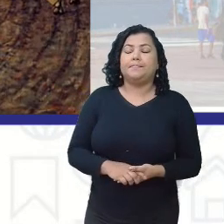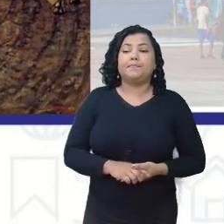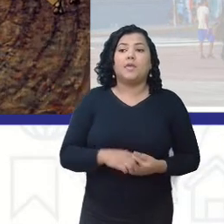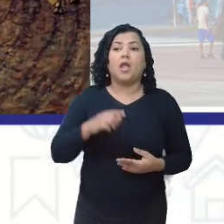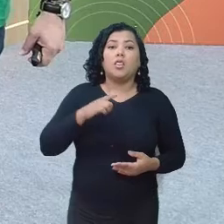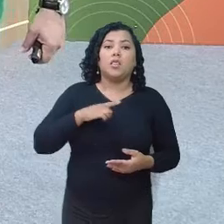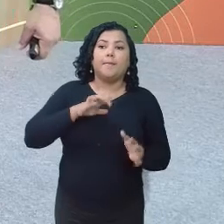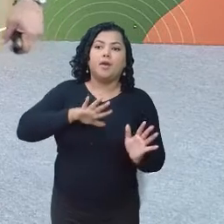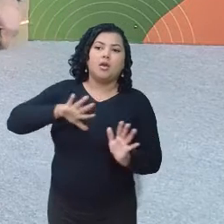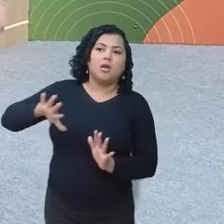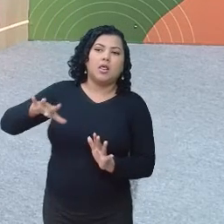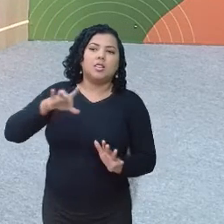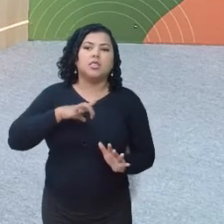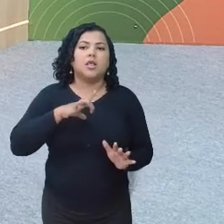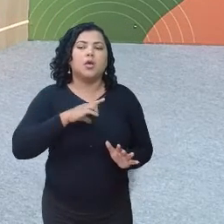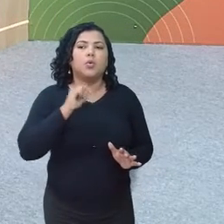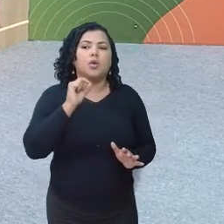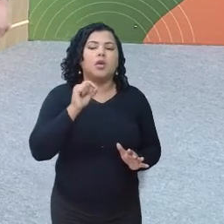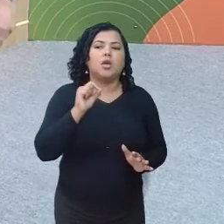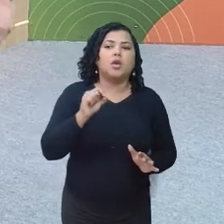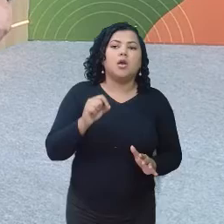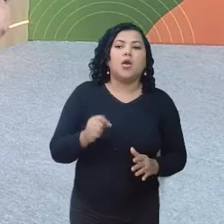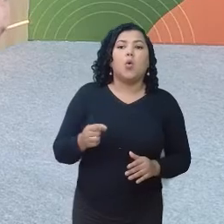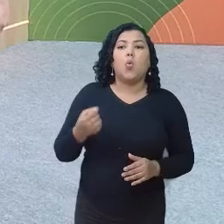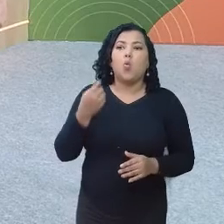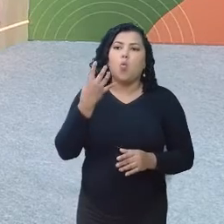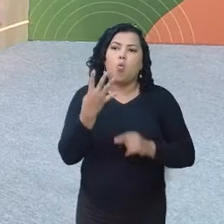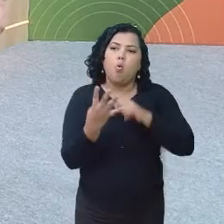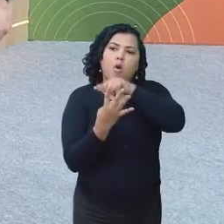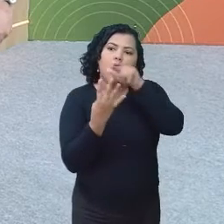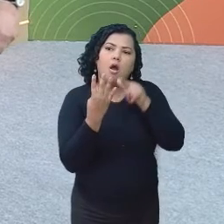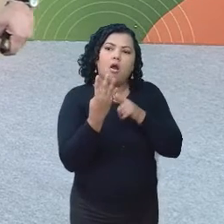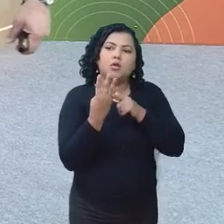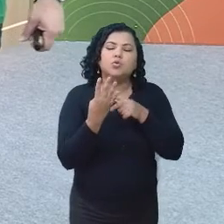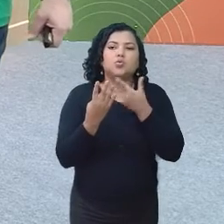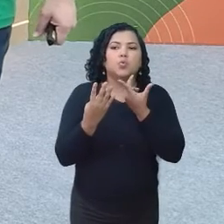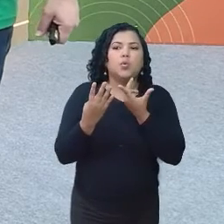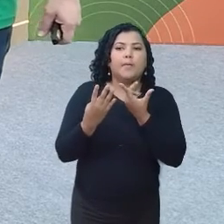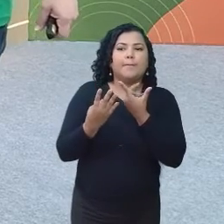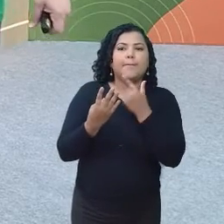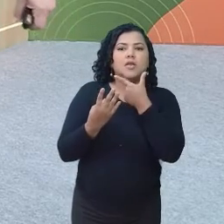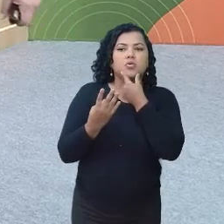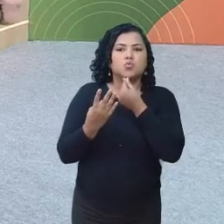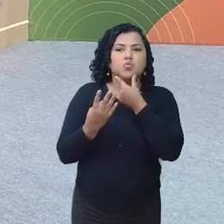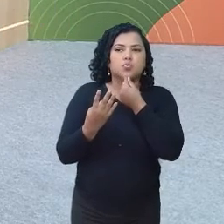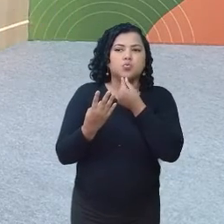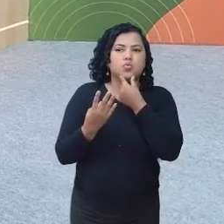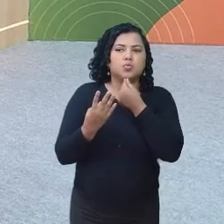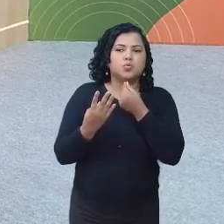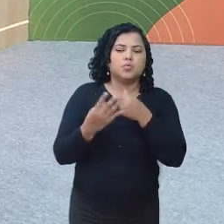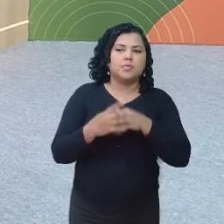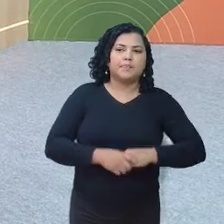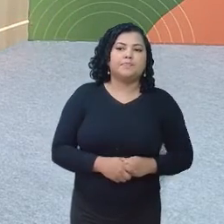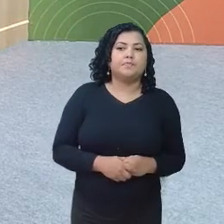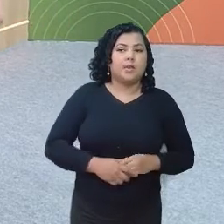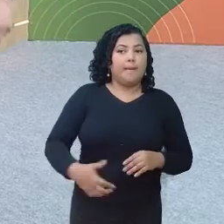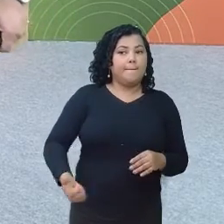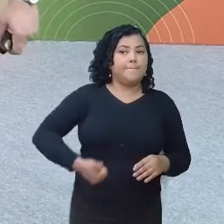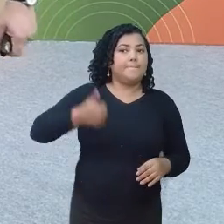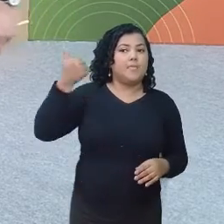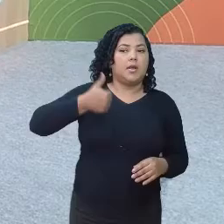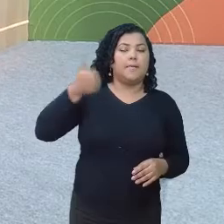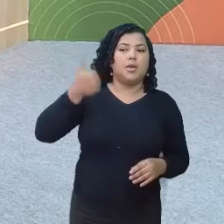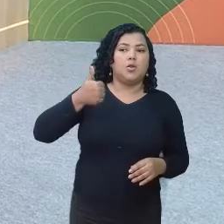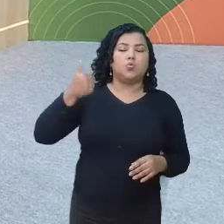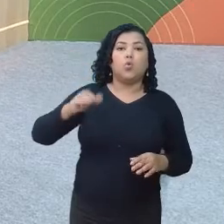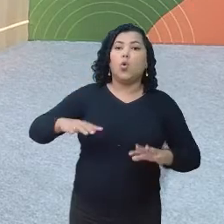além dos bois, além da engenhoca, nós temos 4 personagens. O que é que chama a atenção nesses personagens? Primeiro, né,